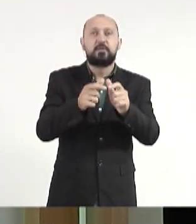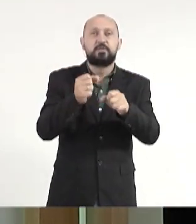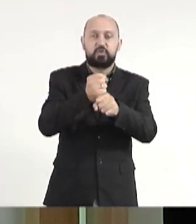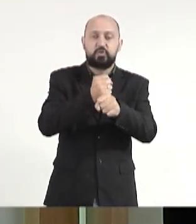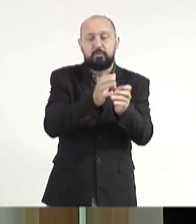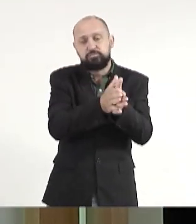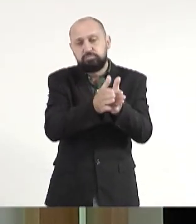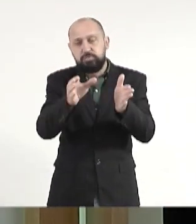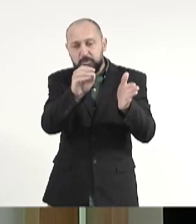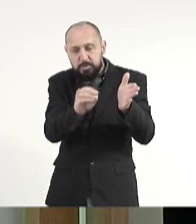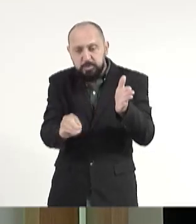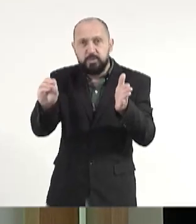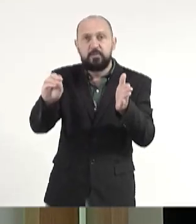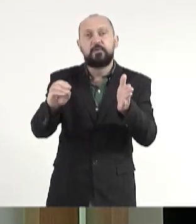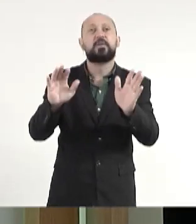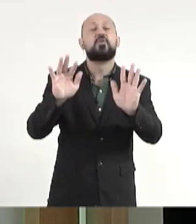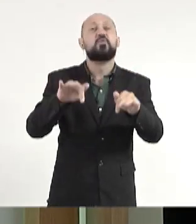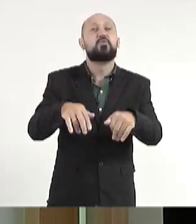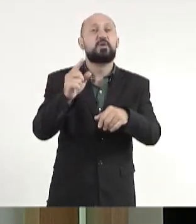servidores da Funditur.